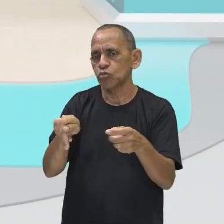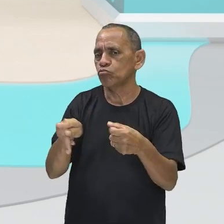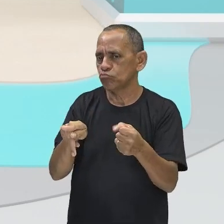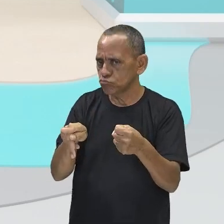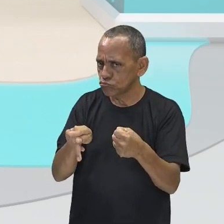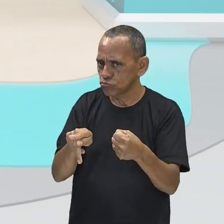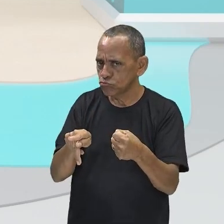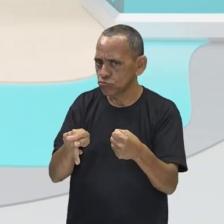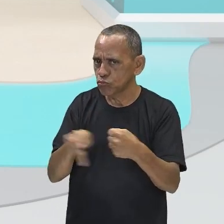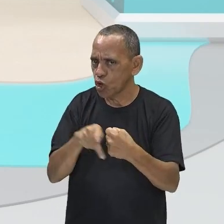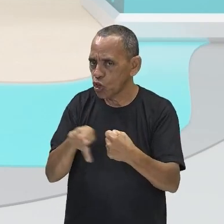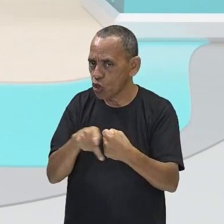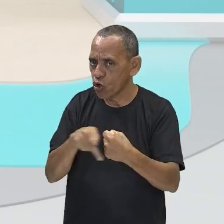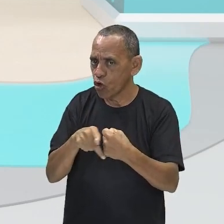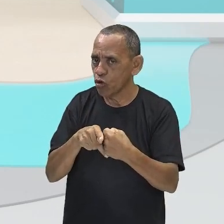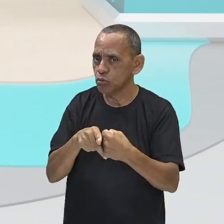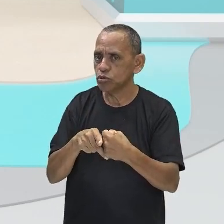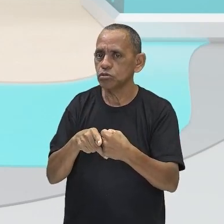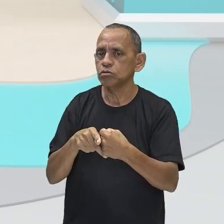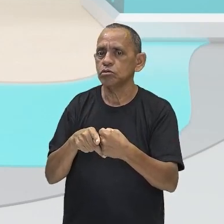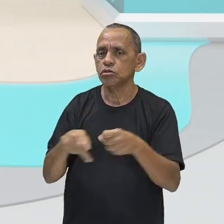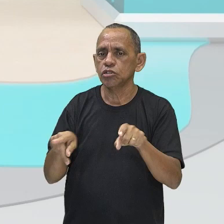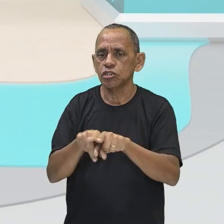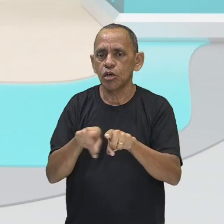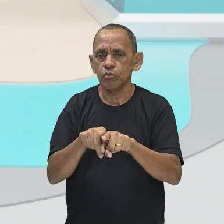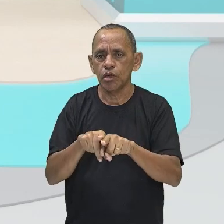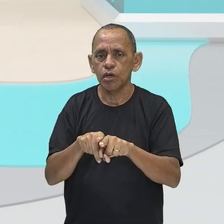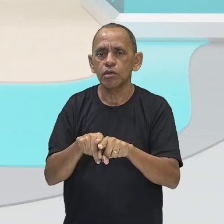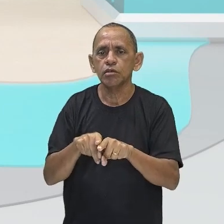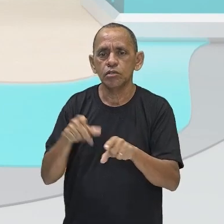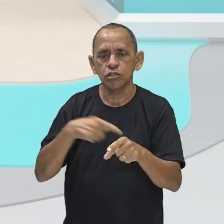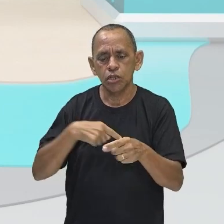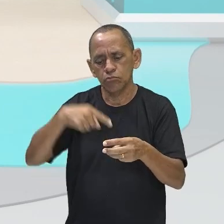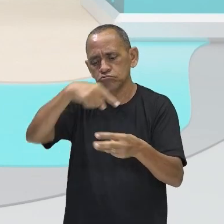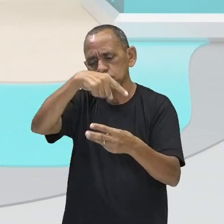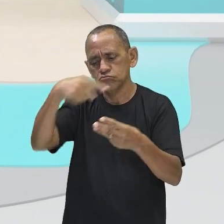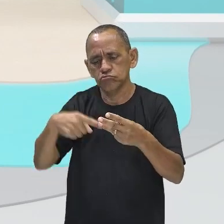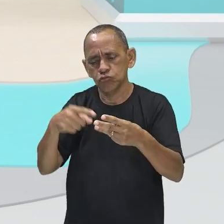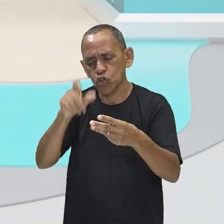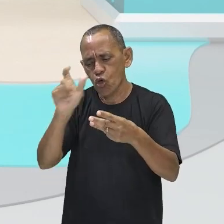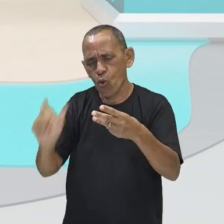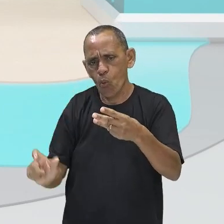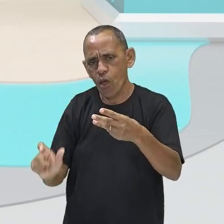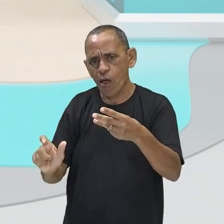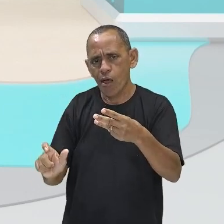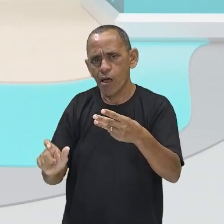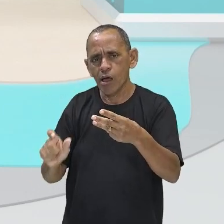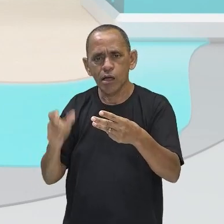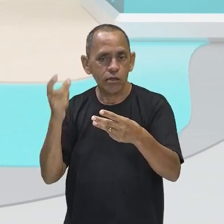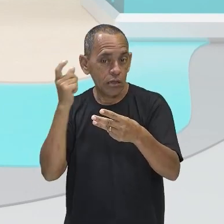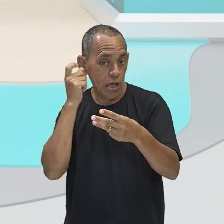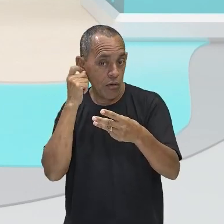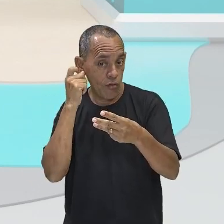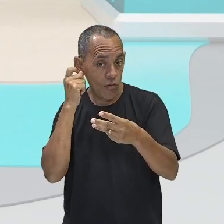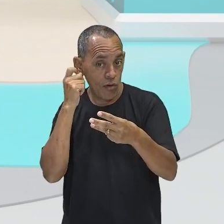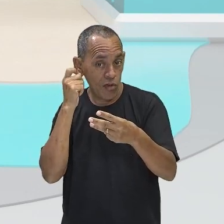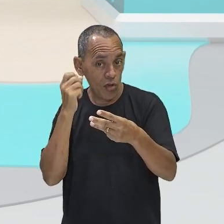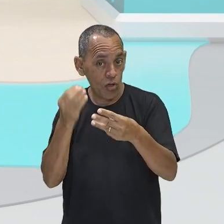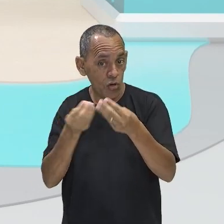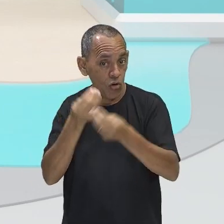isso? E vocês aí que estão ouvindo são a terceira pessoa do discurso, que estão recebendo essa mensagem